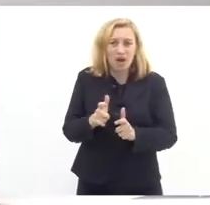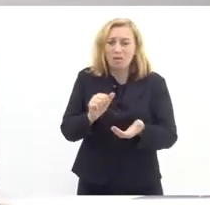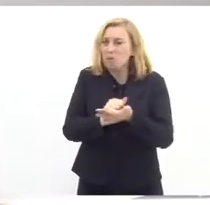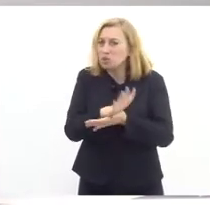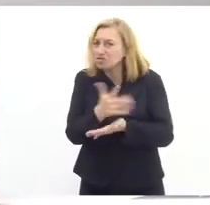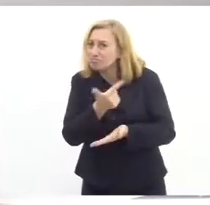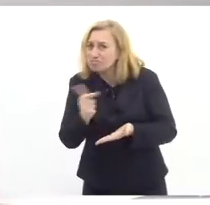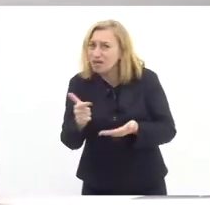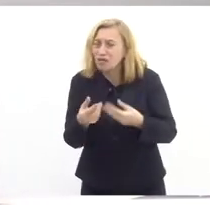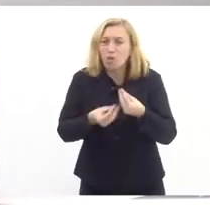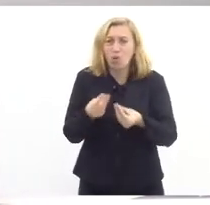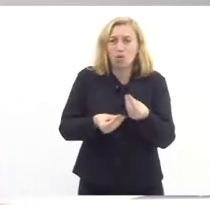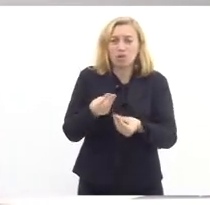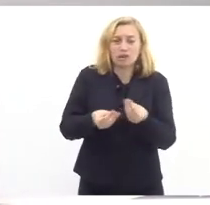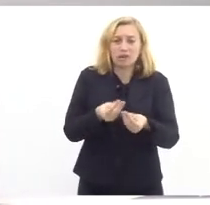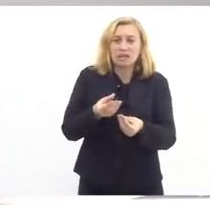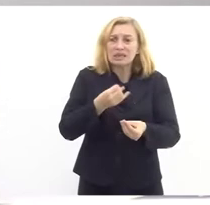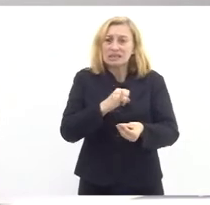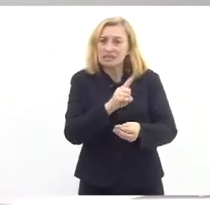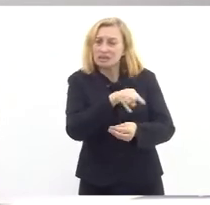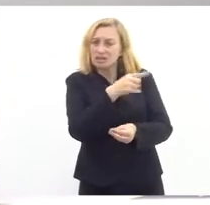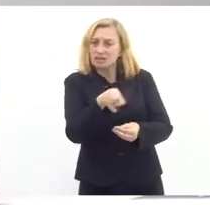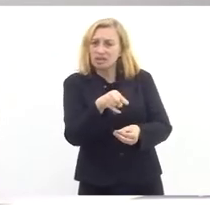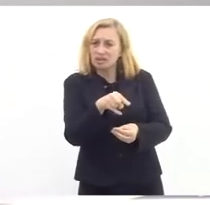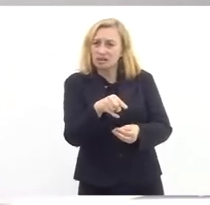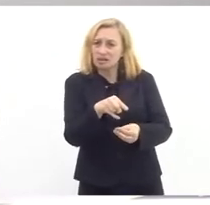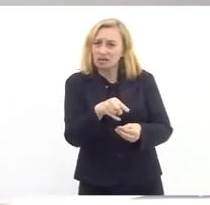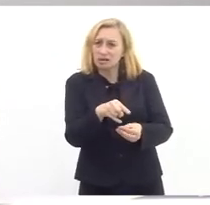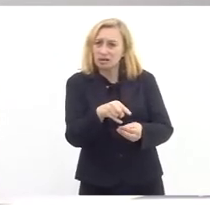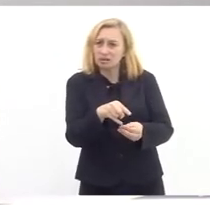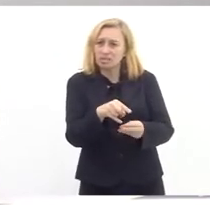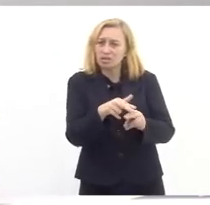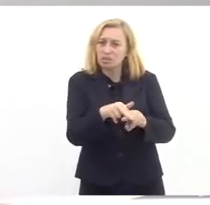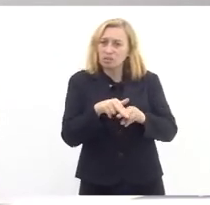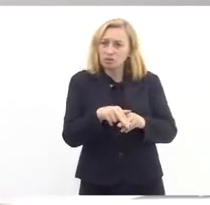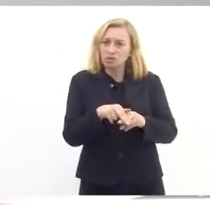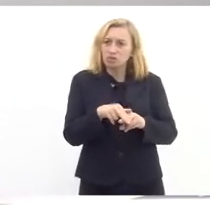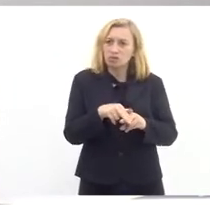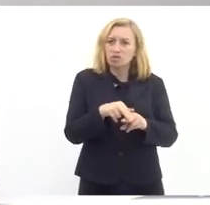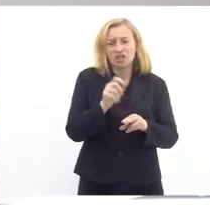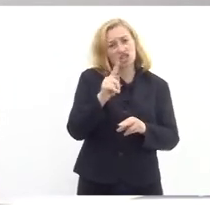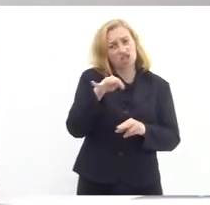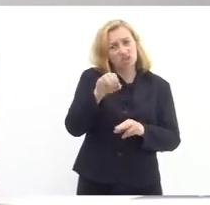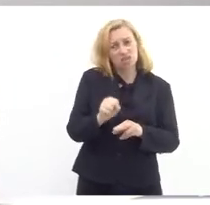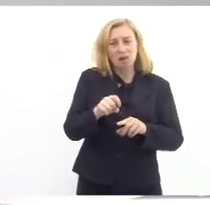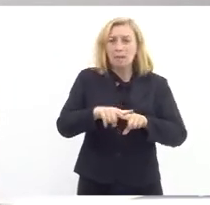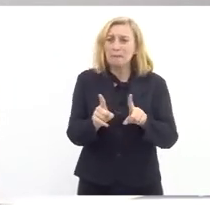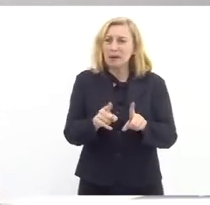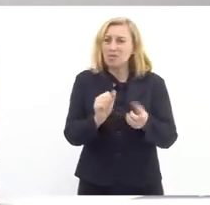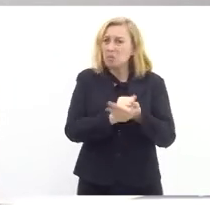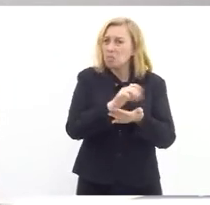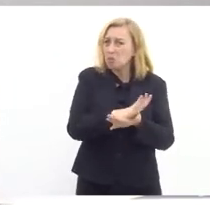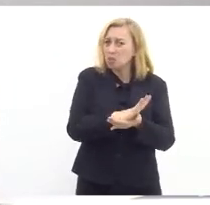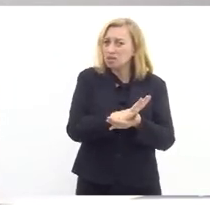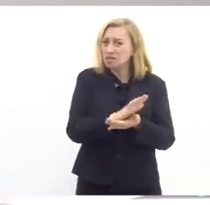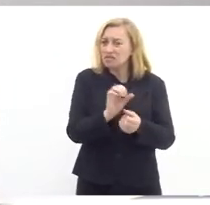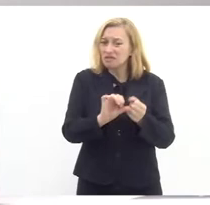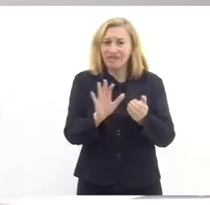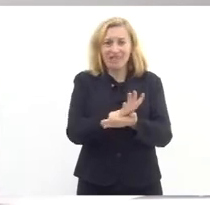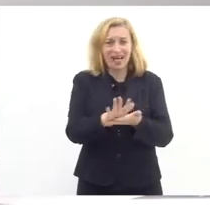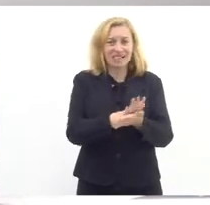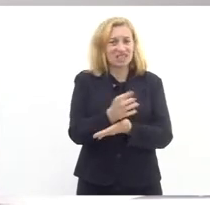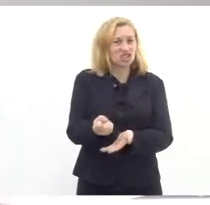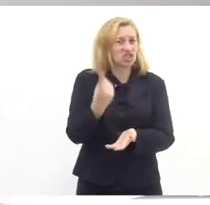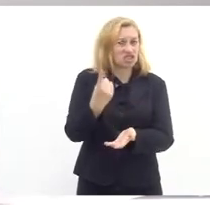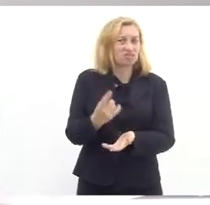aplicada. Se ela seria suspensa, aí seria suspensa através da resolução da GETRANSP. Agora, nenhuma multa foi aplicada. É de muitos me